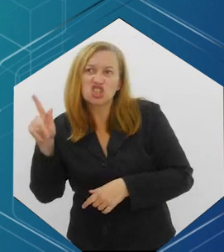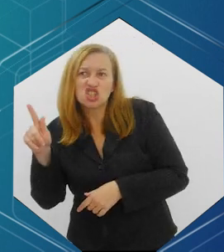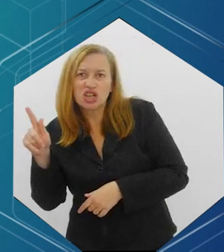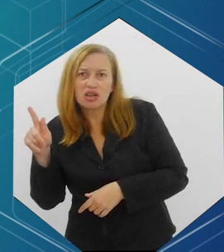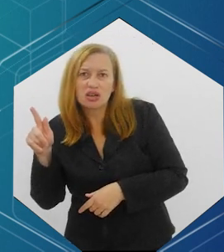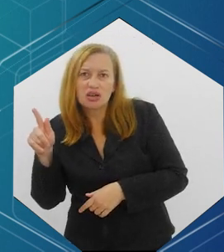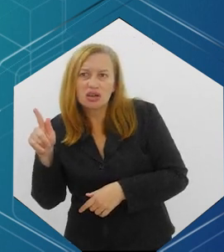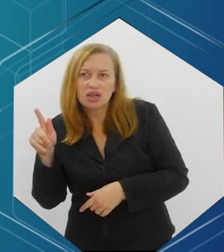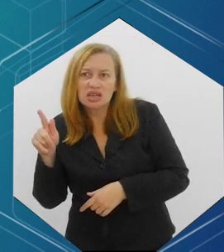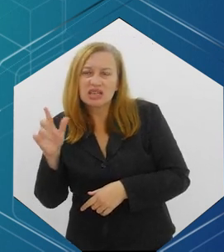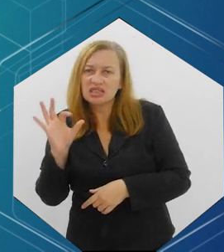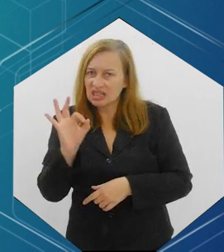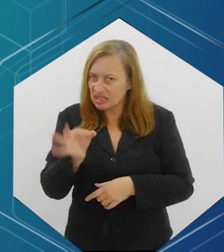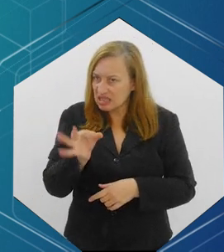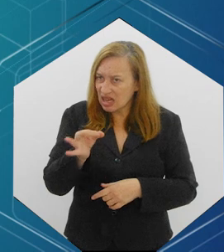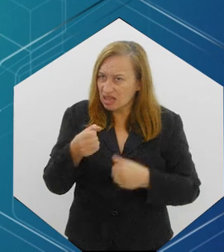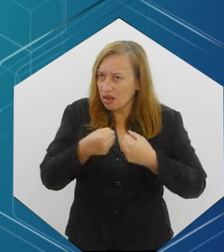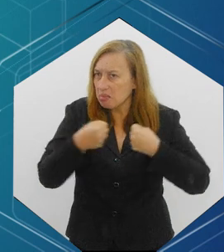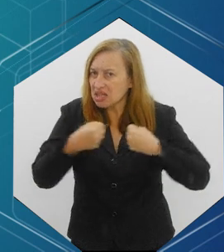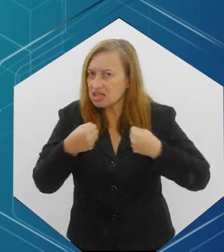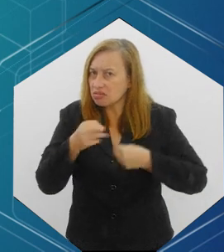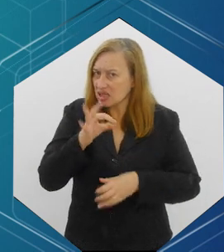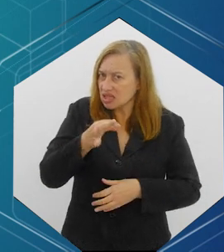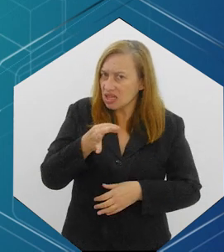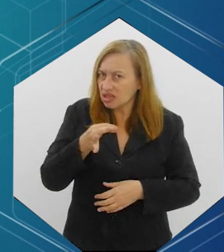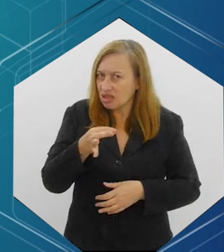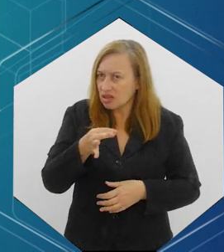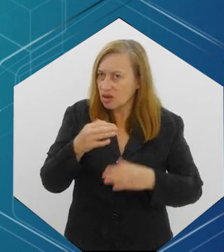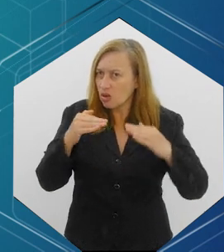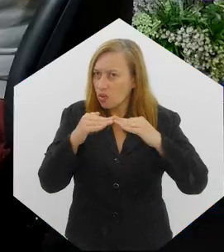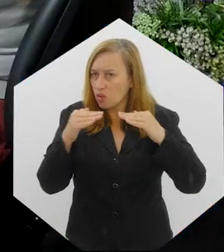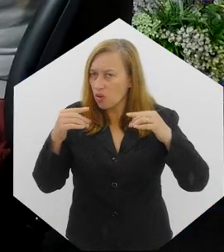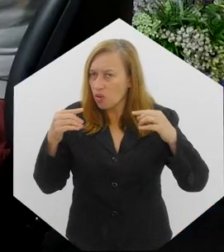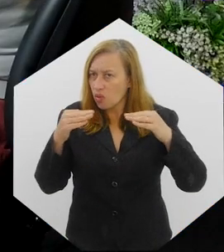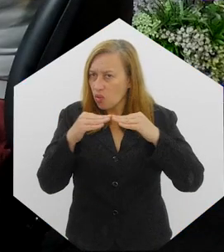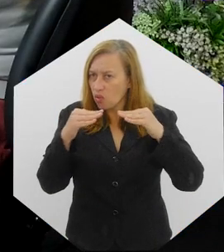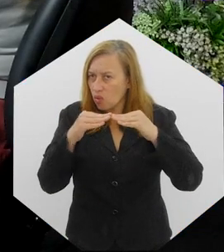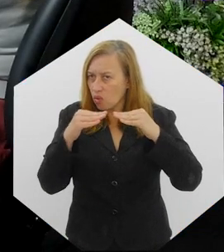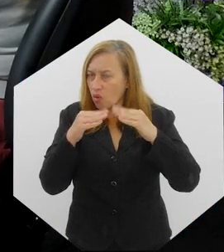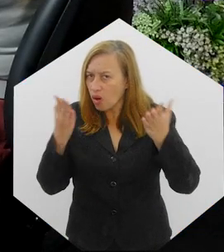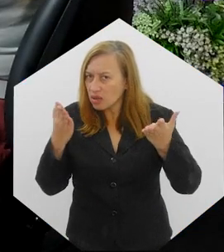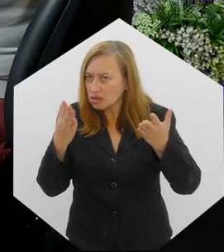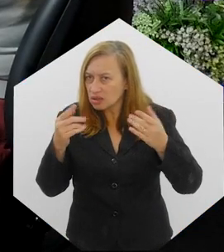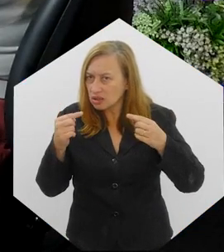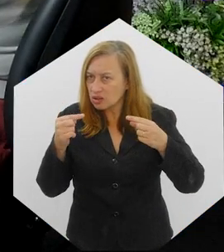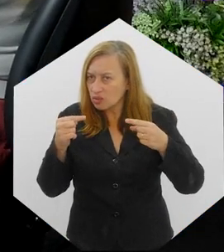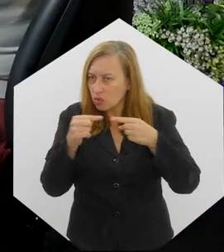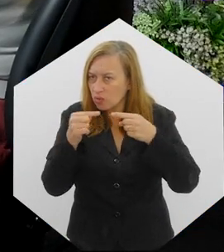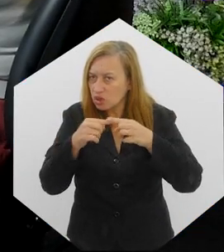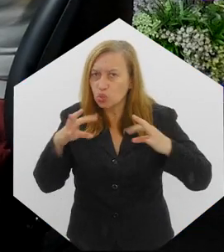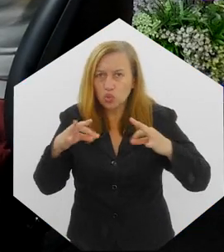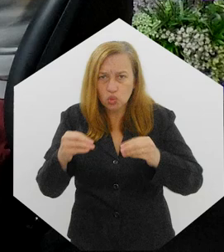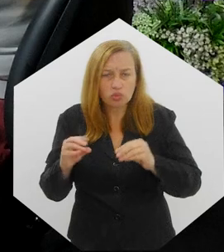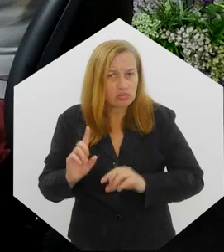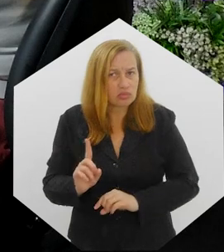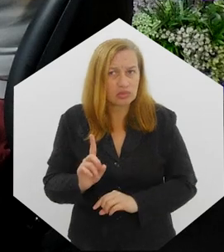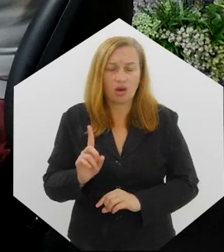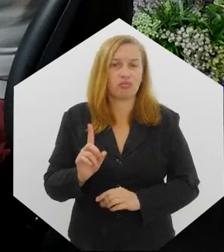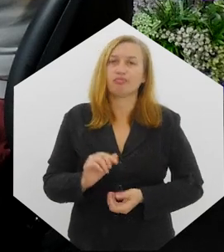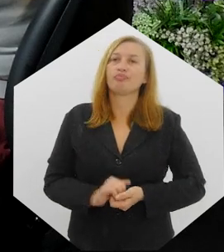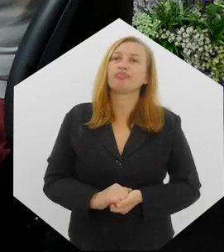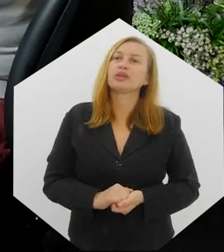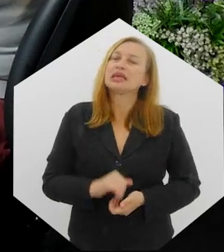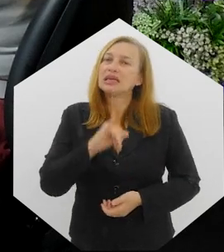É. É Quem verdade. viu o tamanho adequado e a compressão pediu no status, pediu um shopping qualquer da